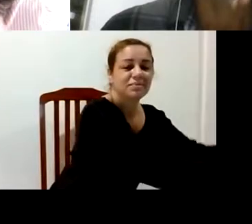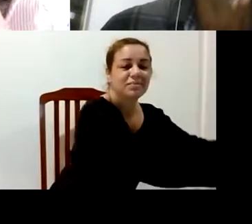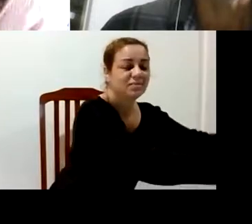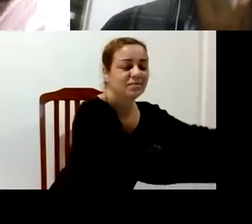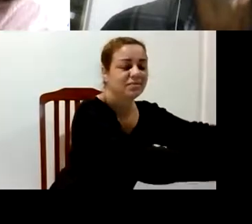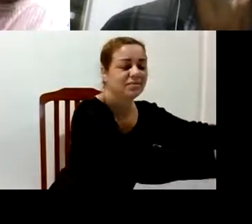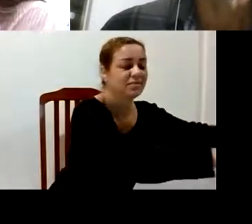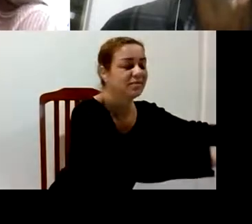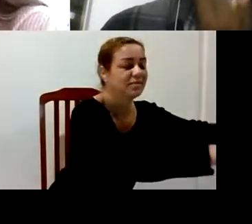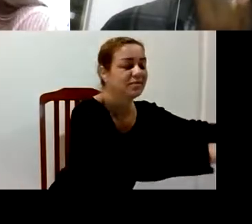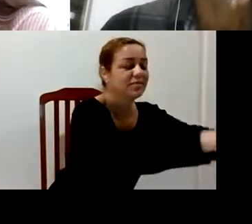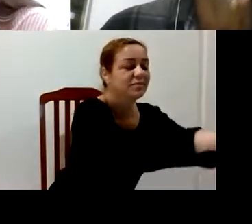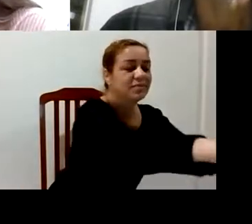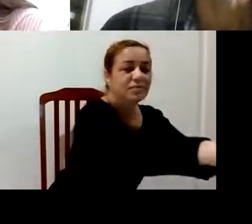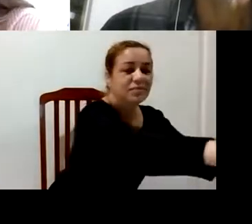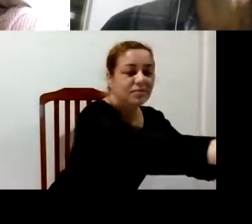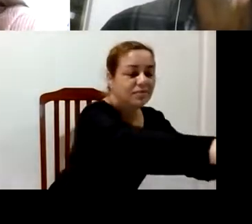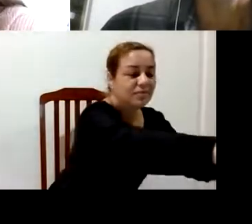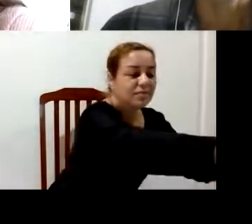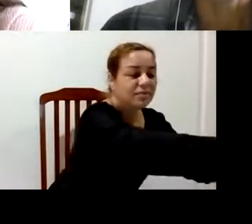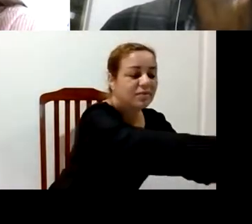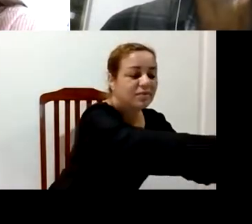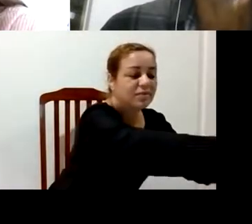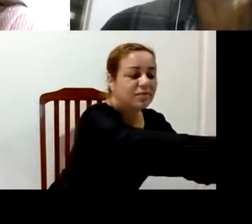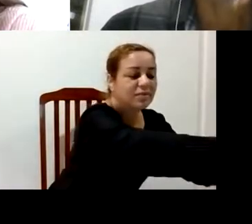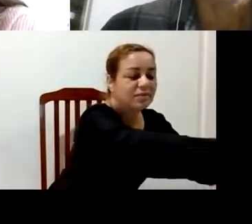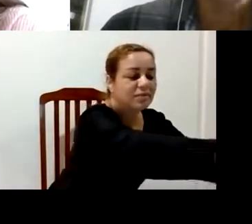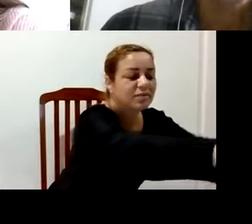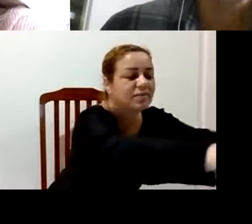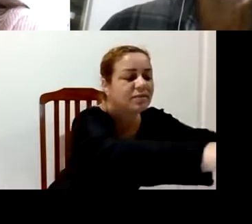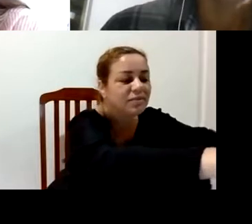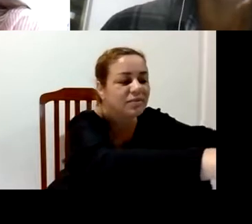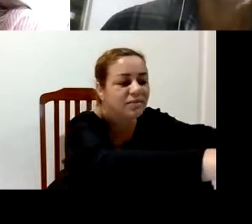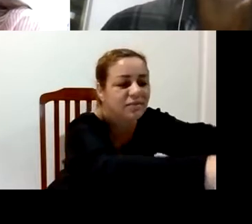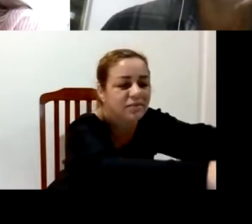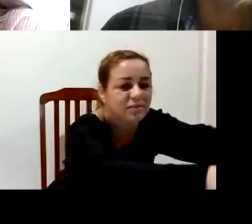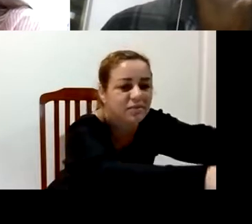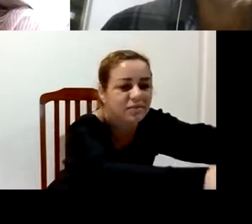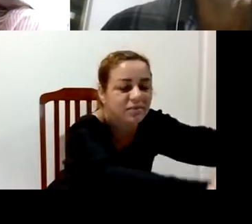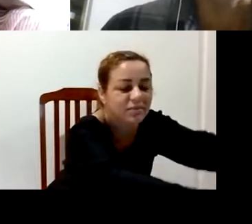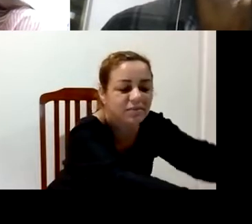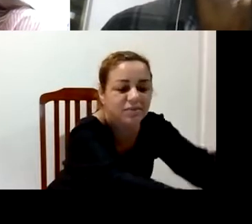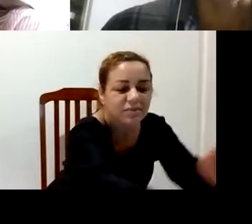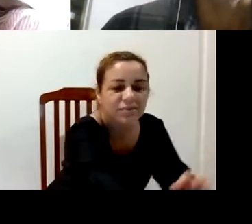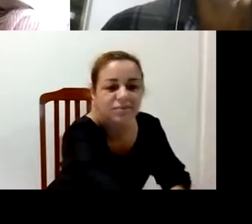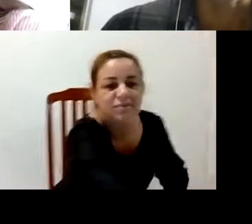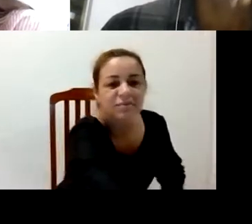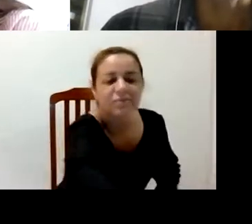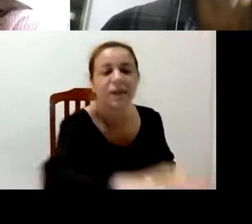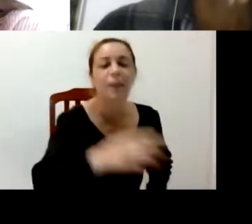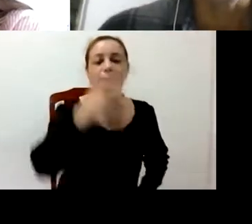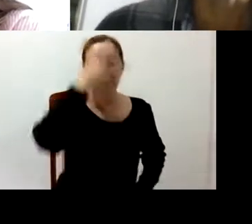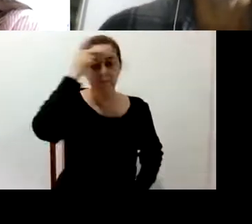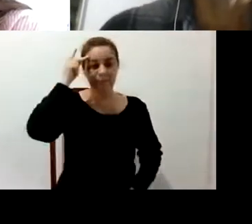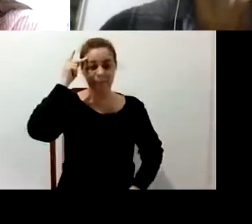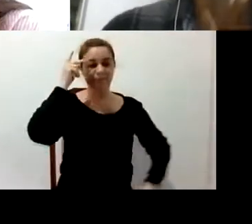está anotado aqui, já, Antônio. Já anotei também aqui, eu vou procurar depois para comprar. E é um autor nacional, assim, não, acho que talvez seja um